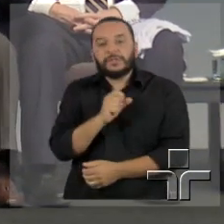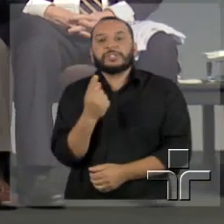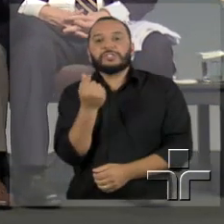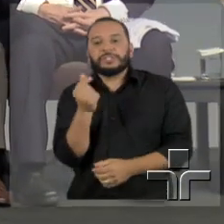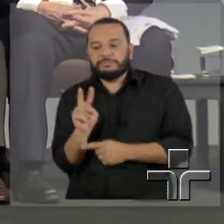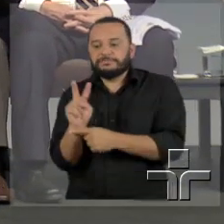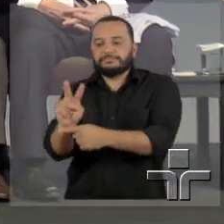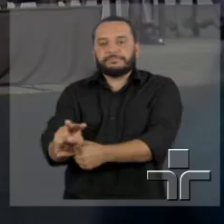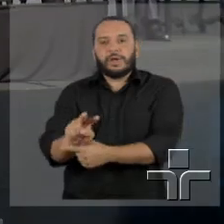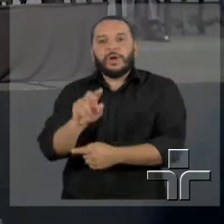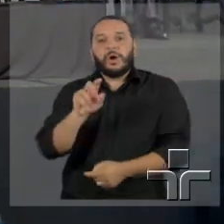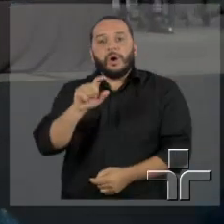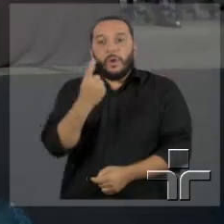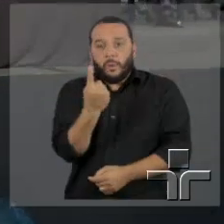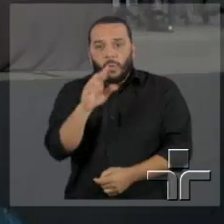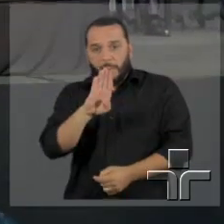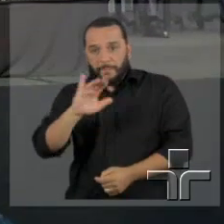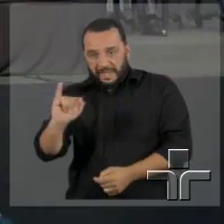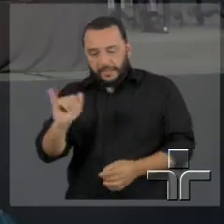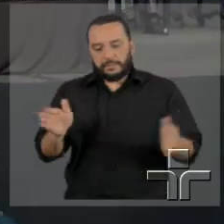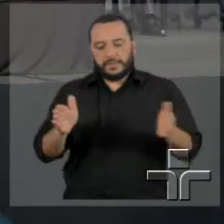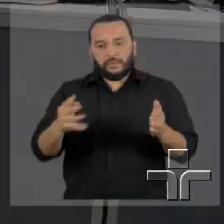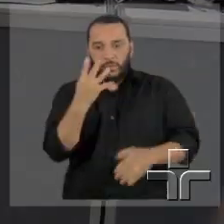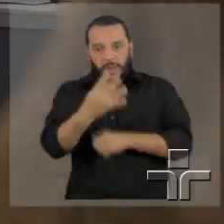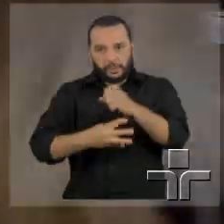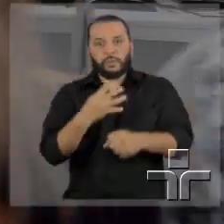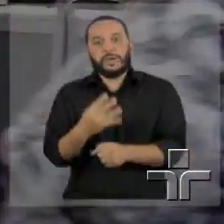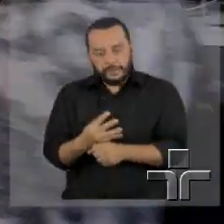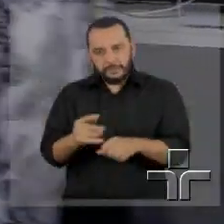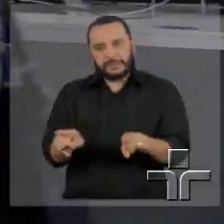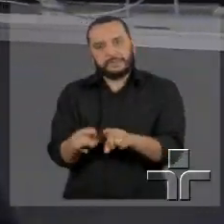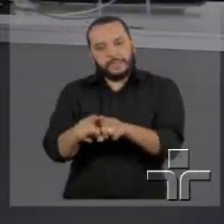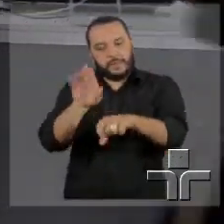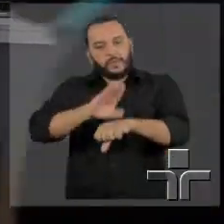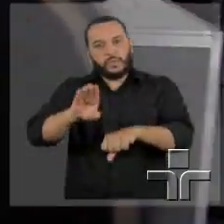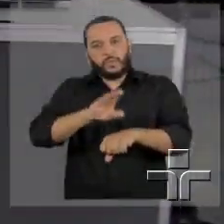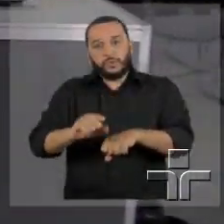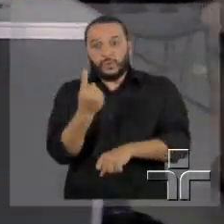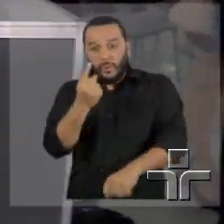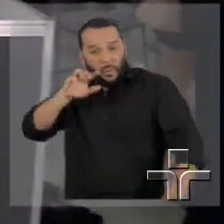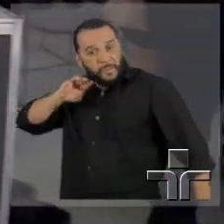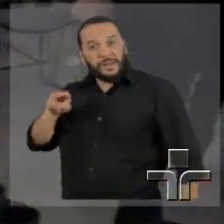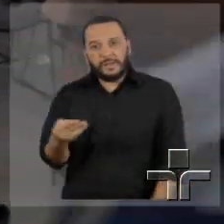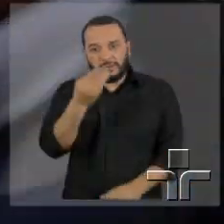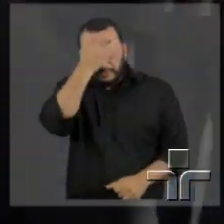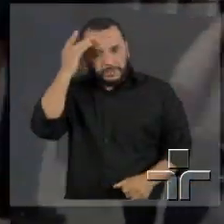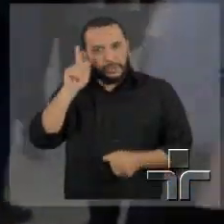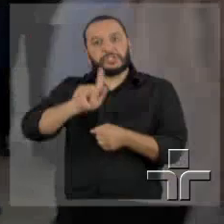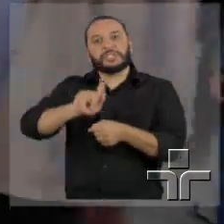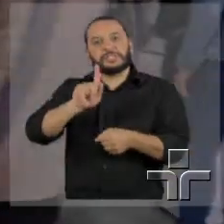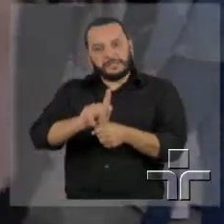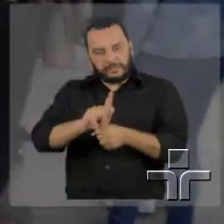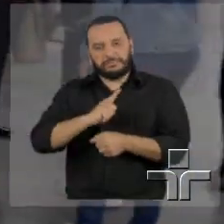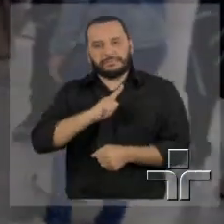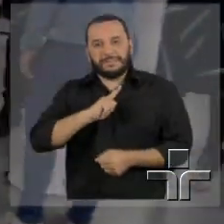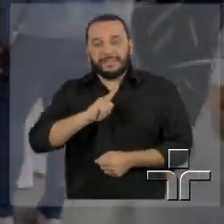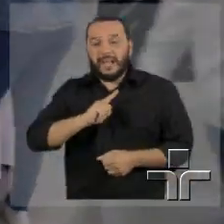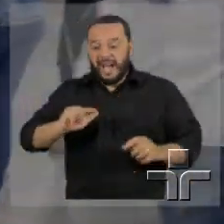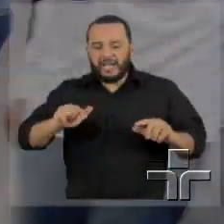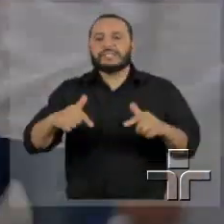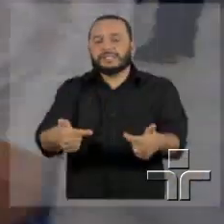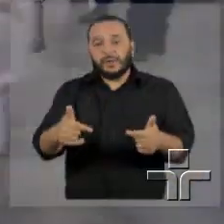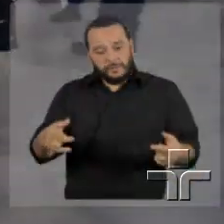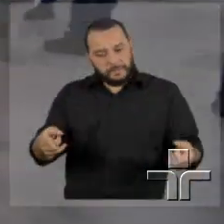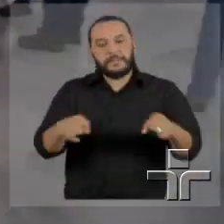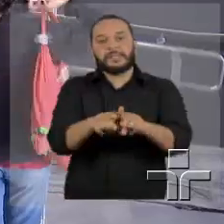em microcrédito nos próximos 4 anos, além de qualificar 1 milhão de pessoas em gestão empreendedora. A ação é uma